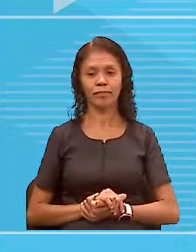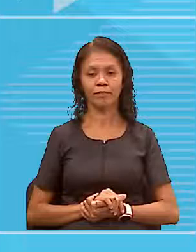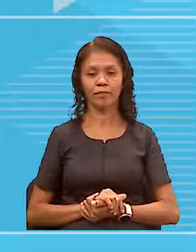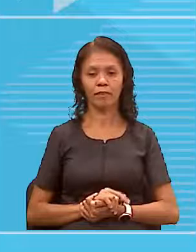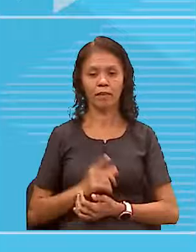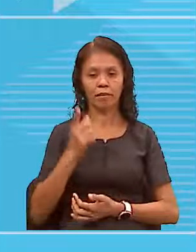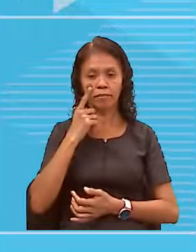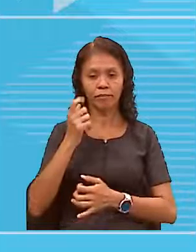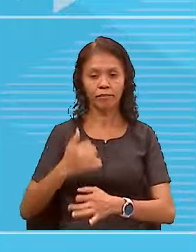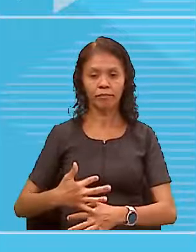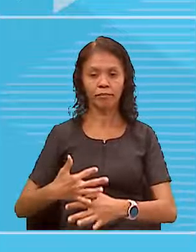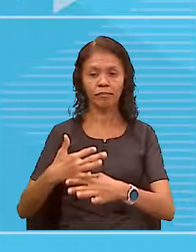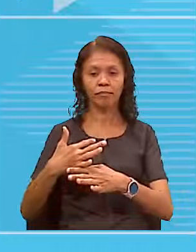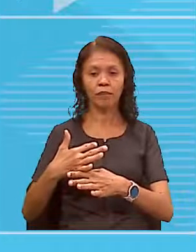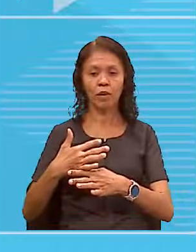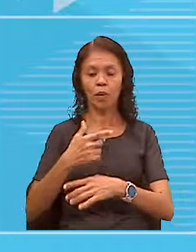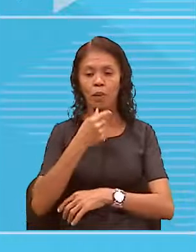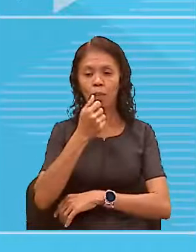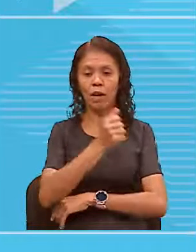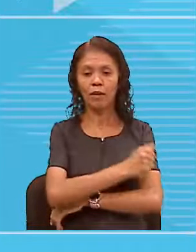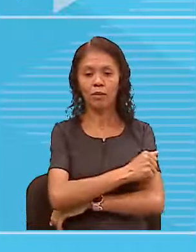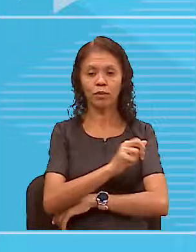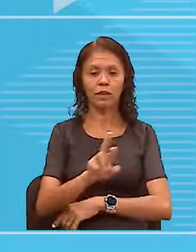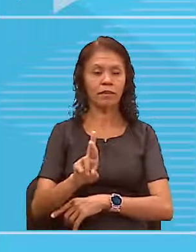Gabriel já me deu a resposta.